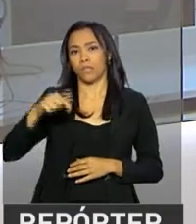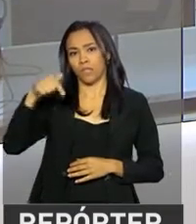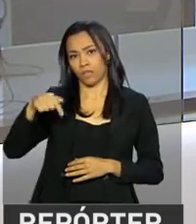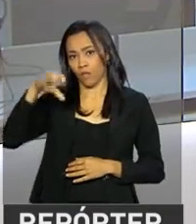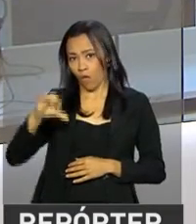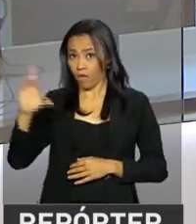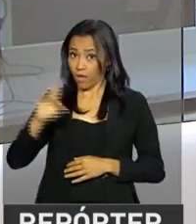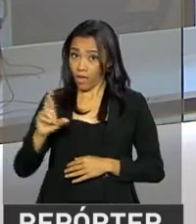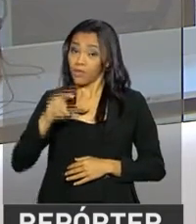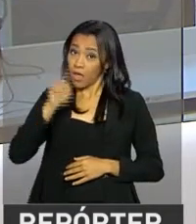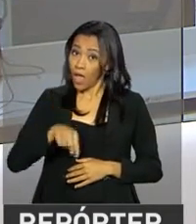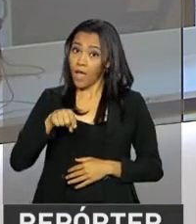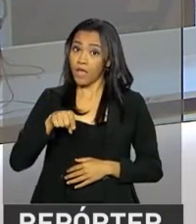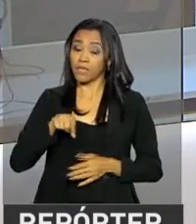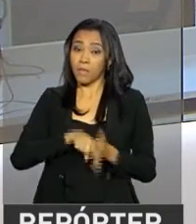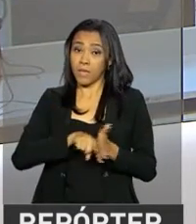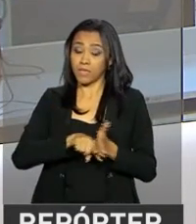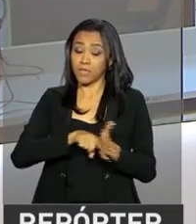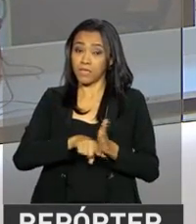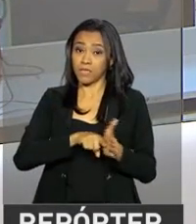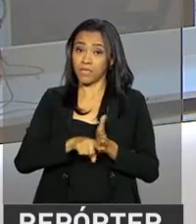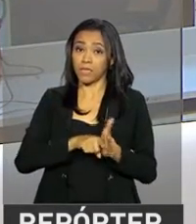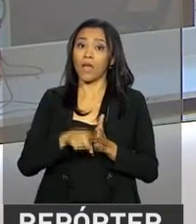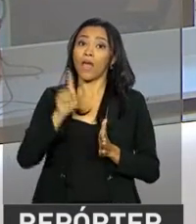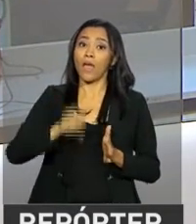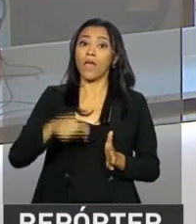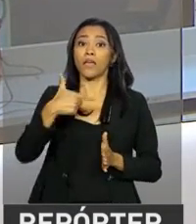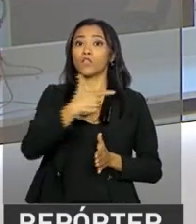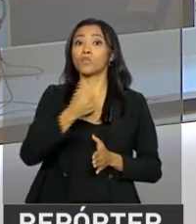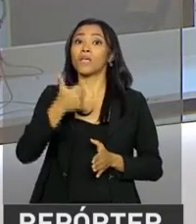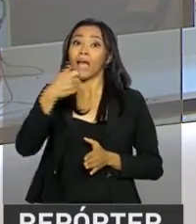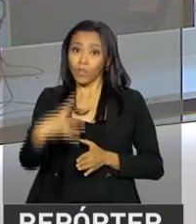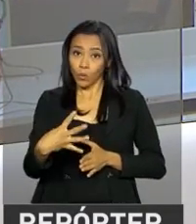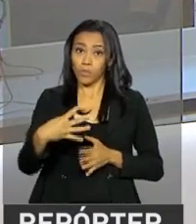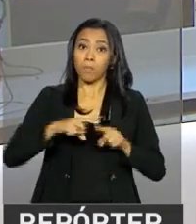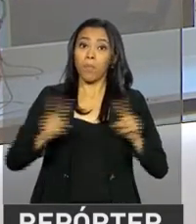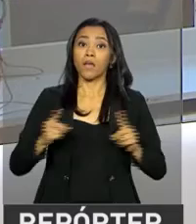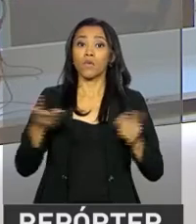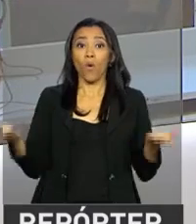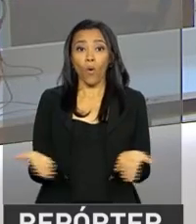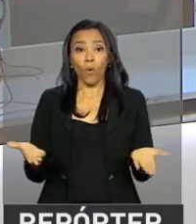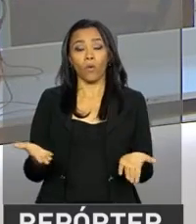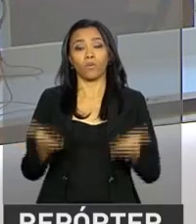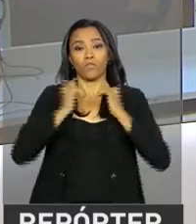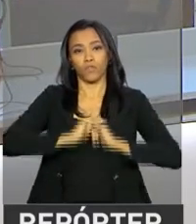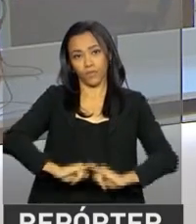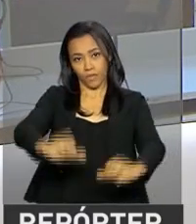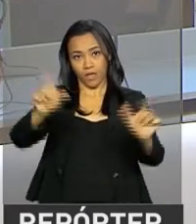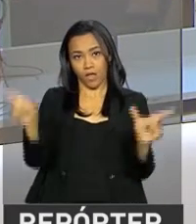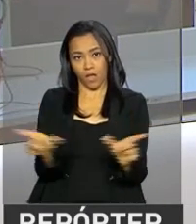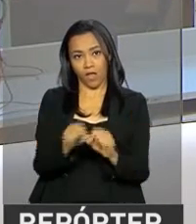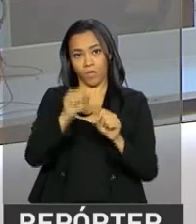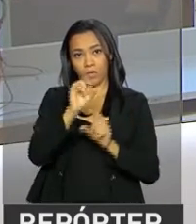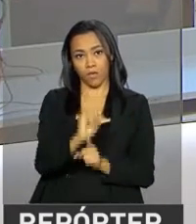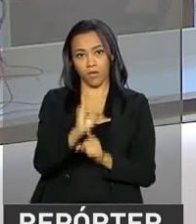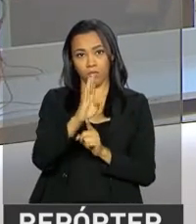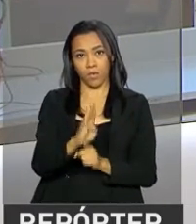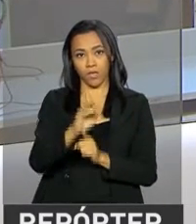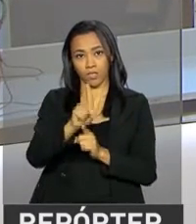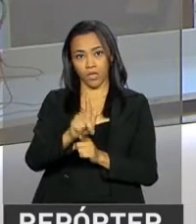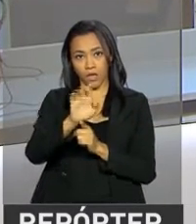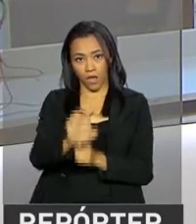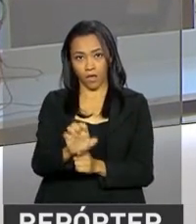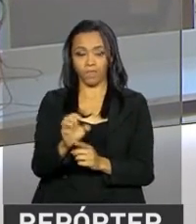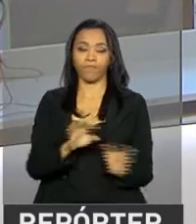referem ao ano de 2014, mas foram divulgados hoje pelo IBGE. Vamos mudar de assunto agora,